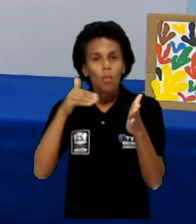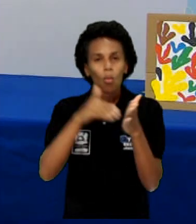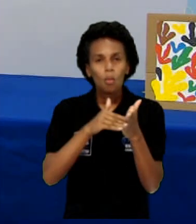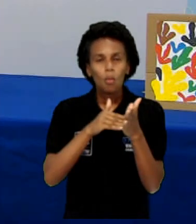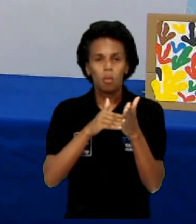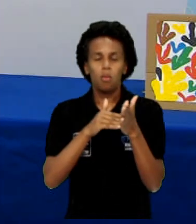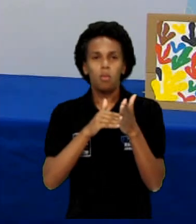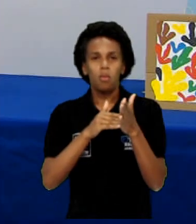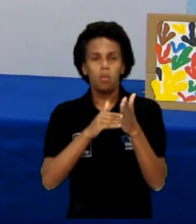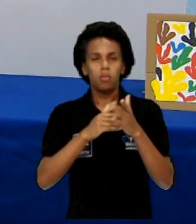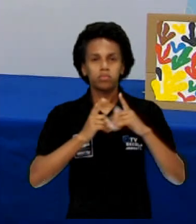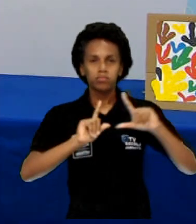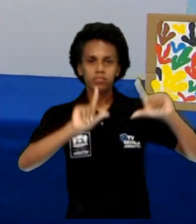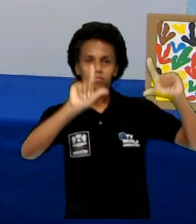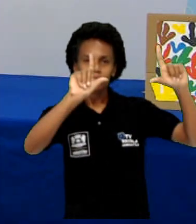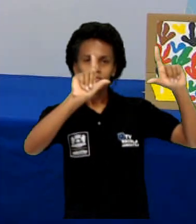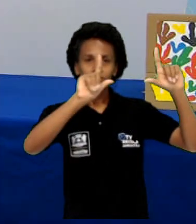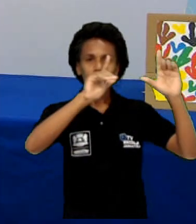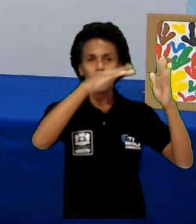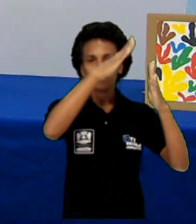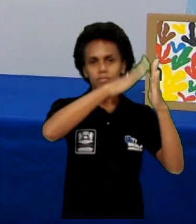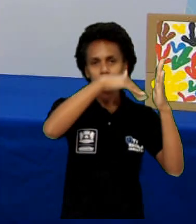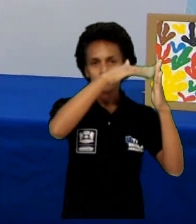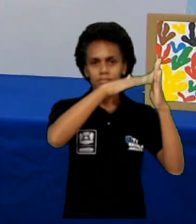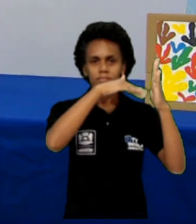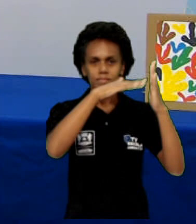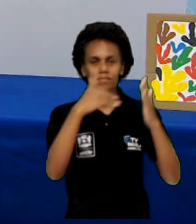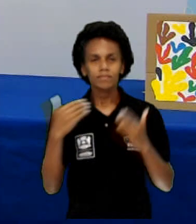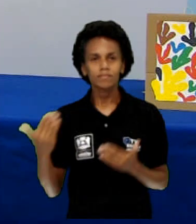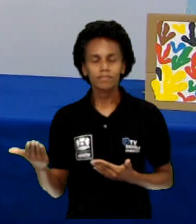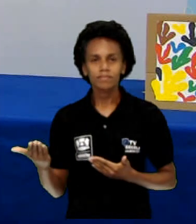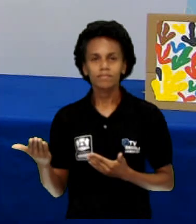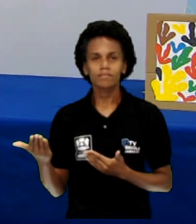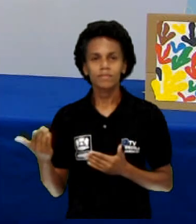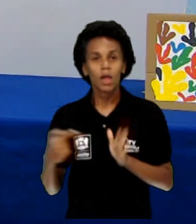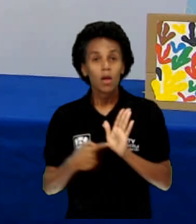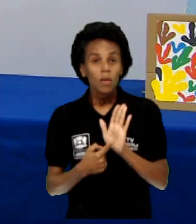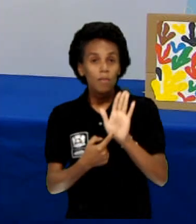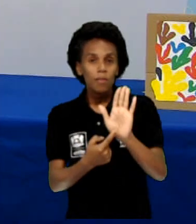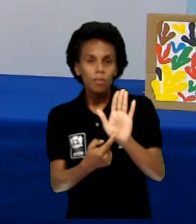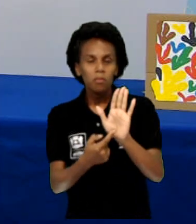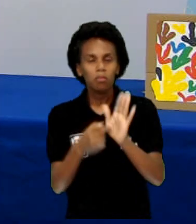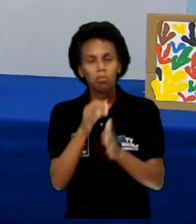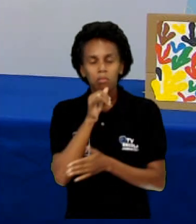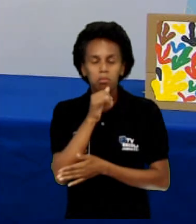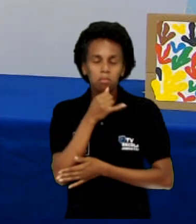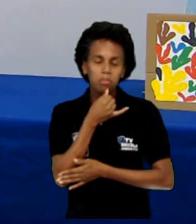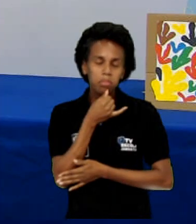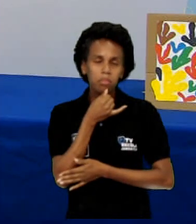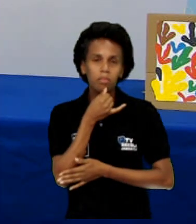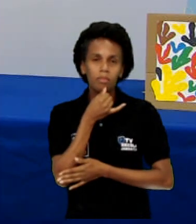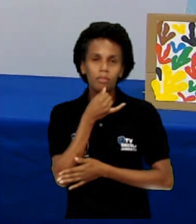um autorretrato dele, porque ele tentou colocar aí a tristeza que ele já estava sentindo pela